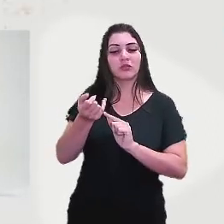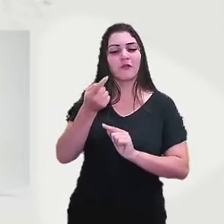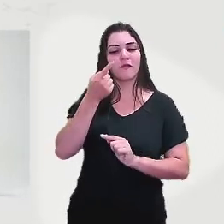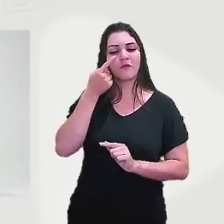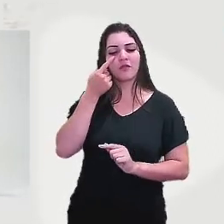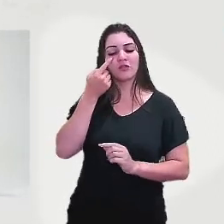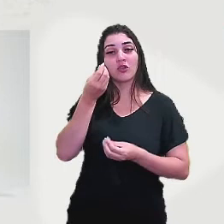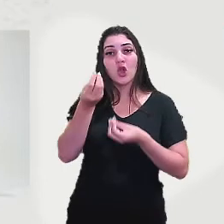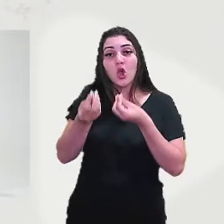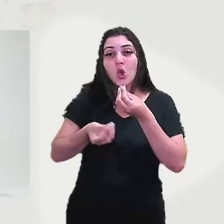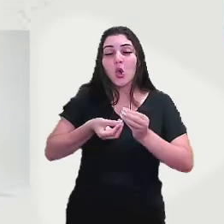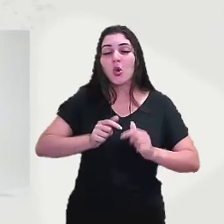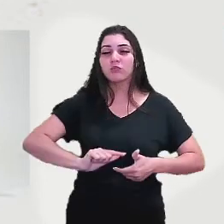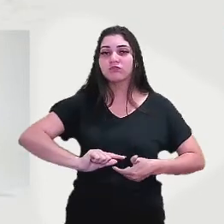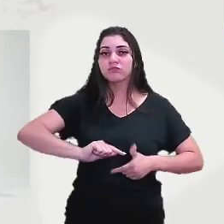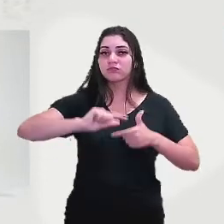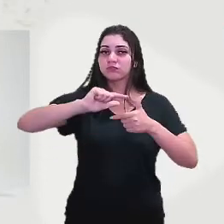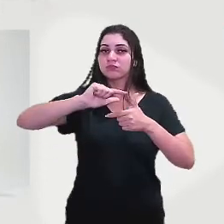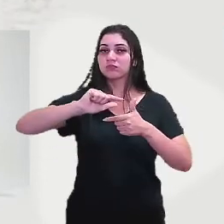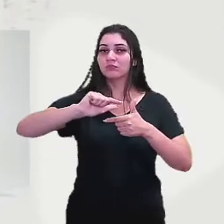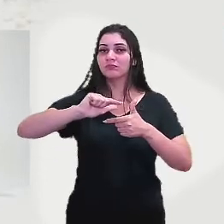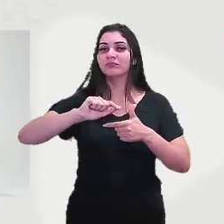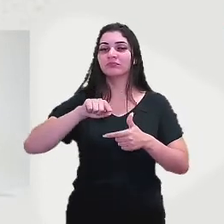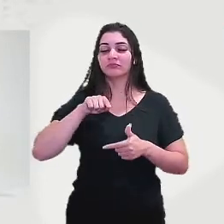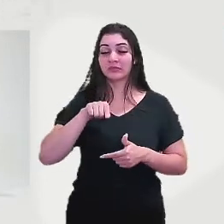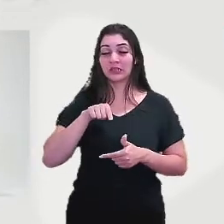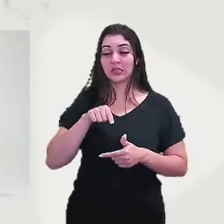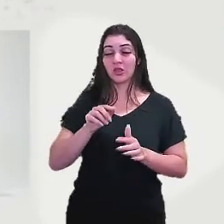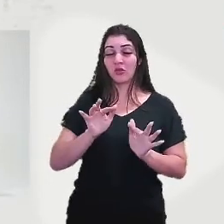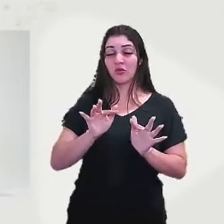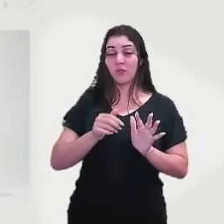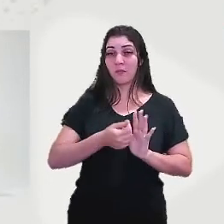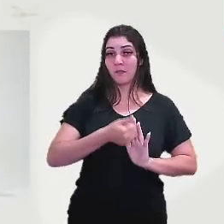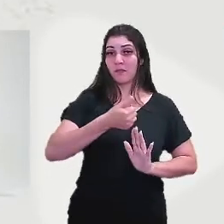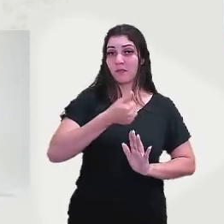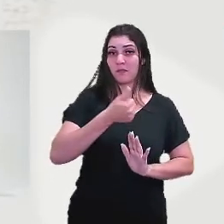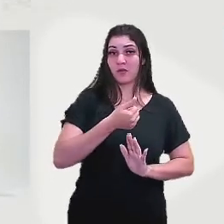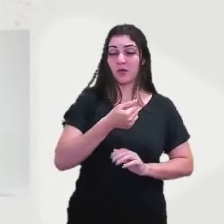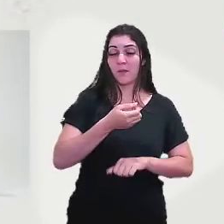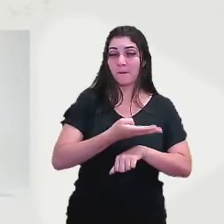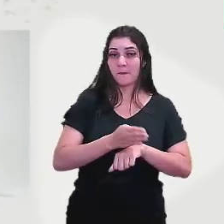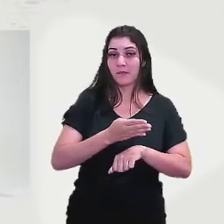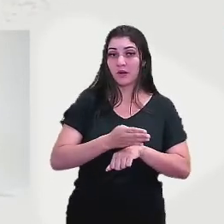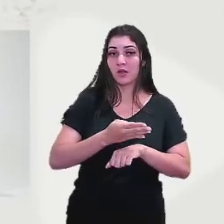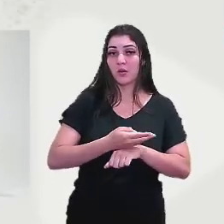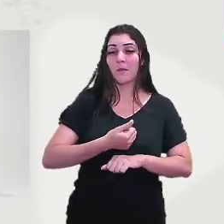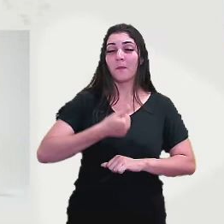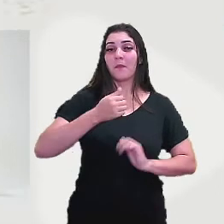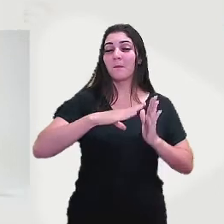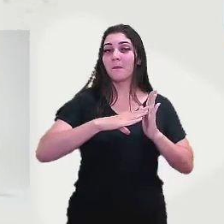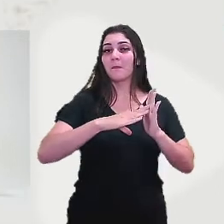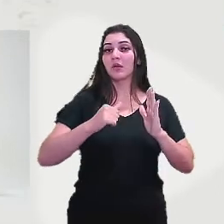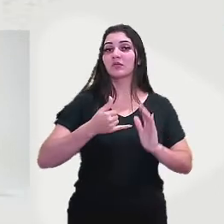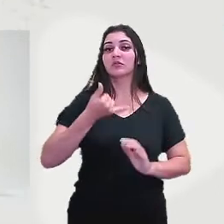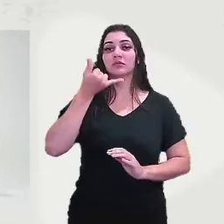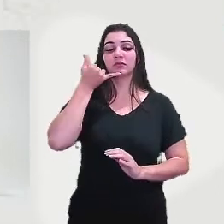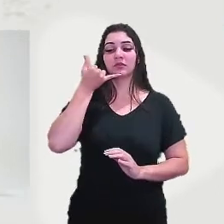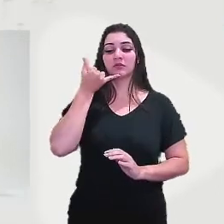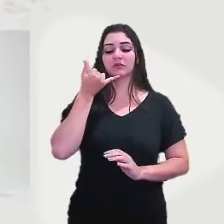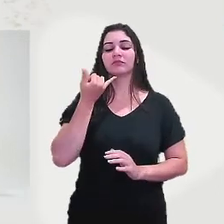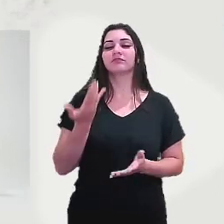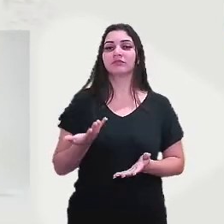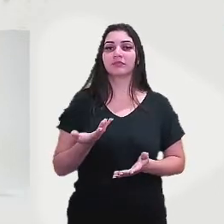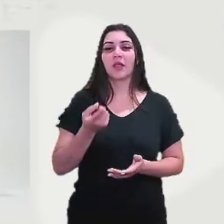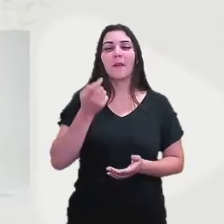como a gente evoluiu. Sim, esse último, esse branco, foi o primeiro modelo de telefone inventado.